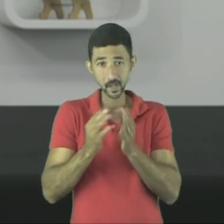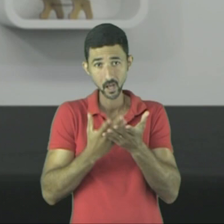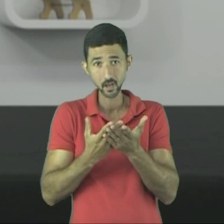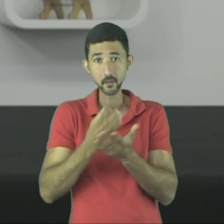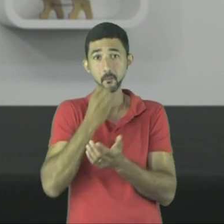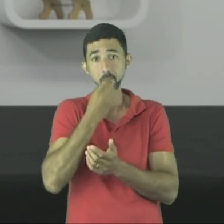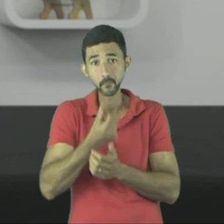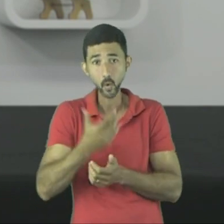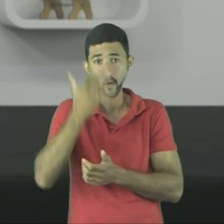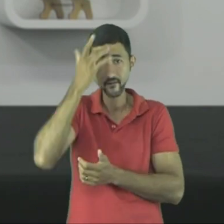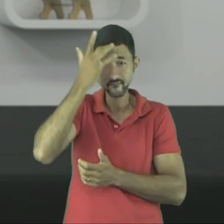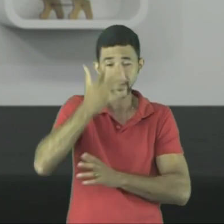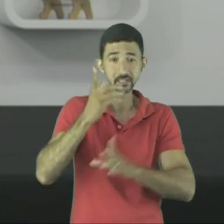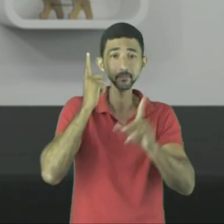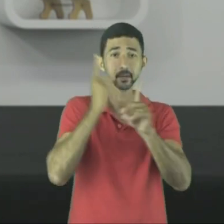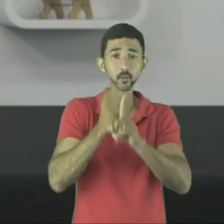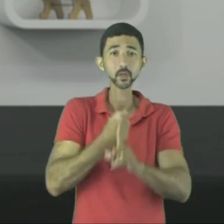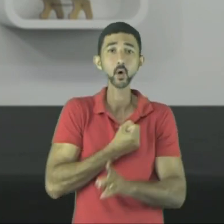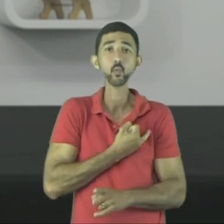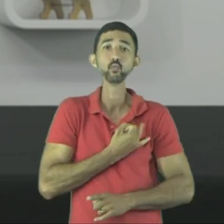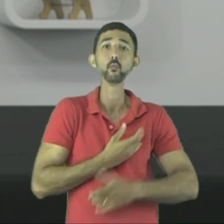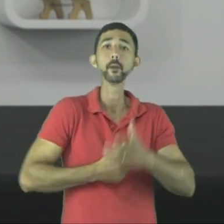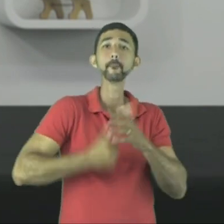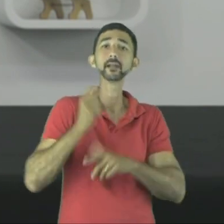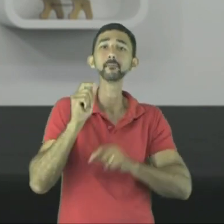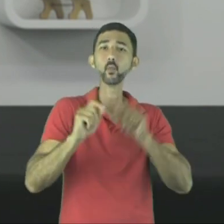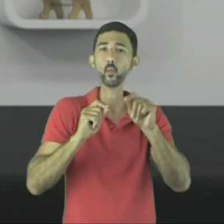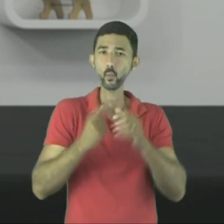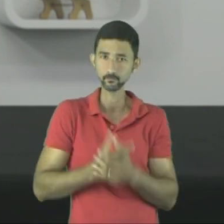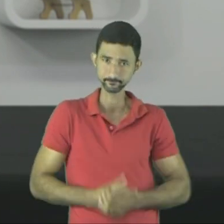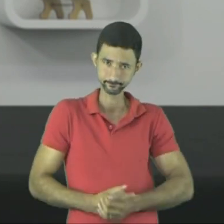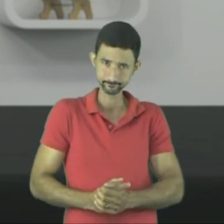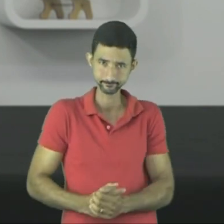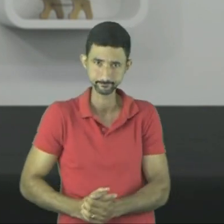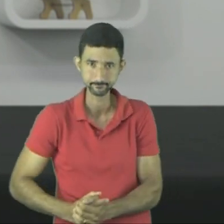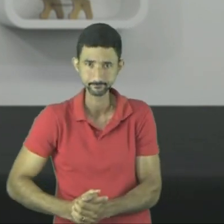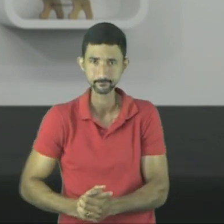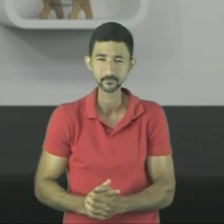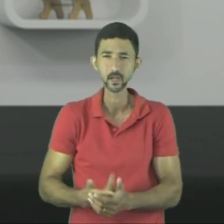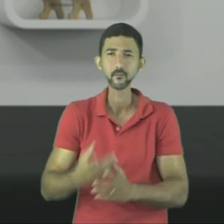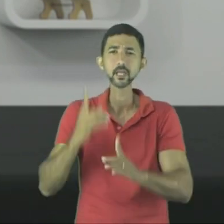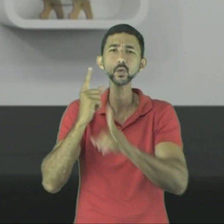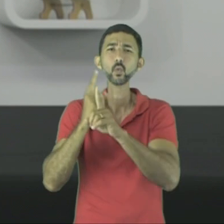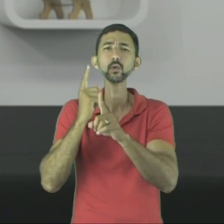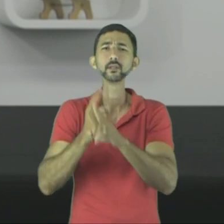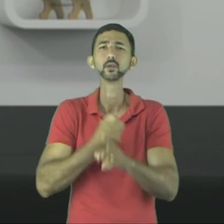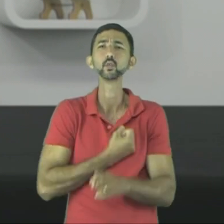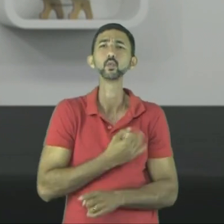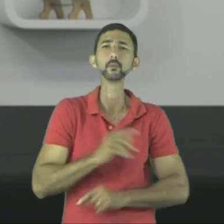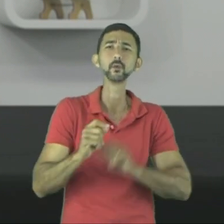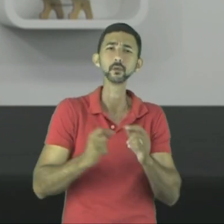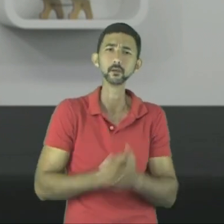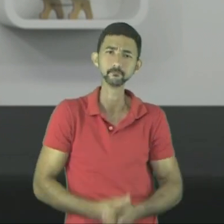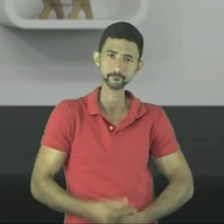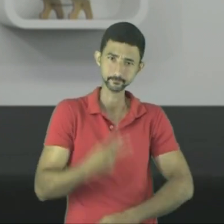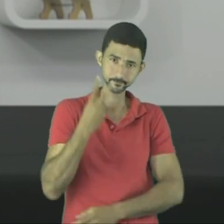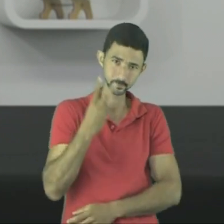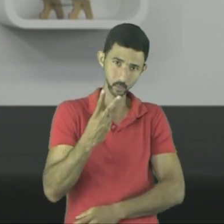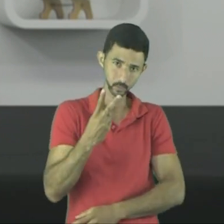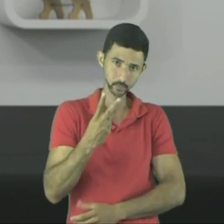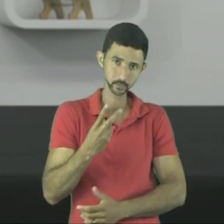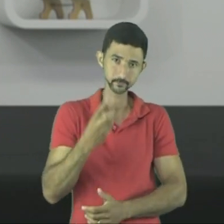acessível na identificação dos números primos. Então, nós podemos identificar os números primos como